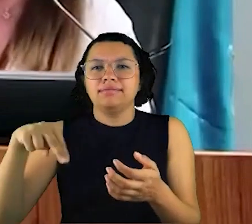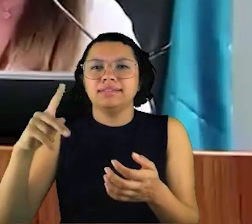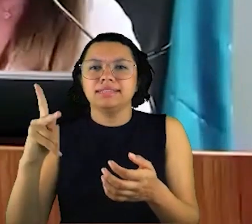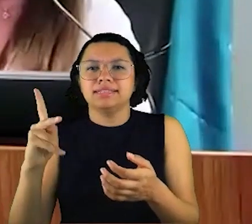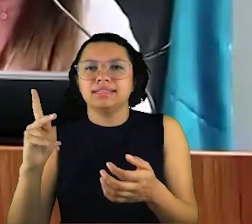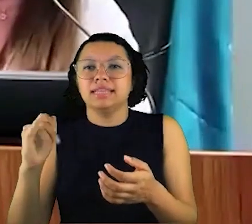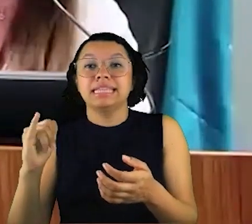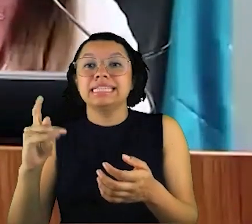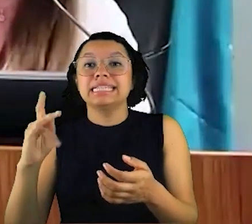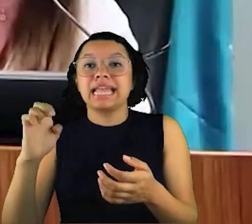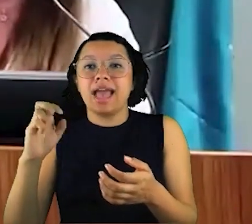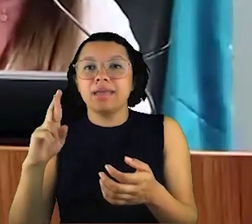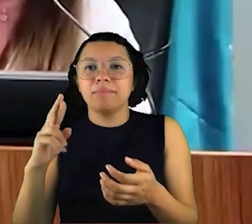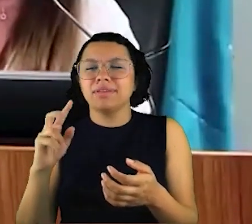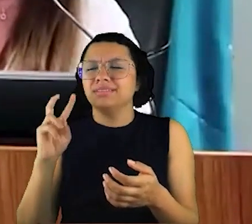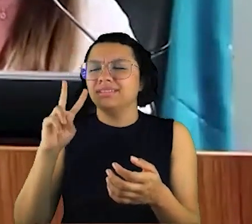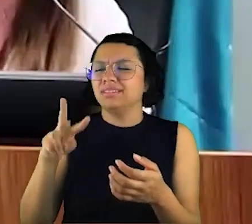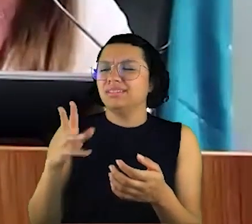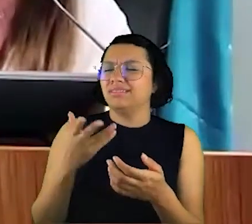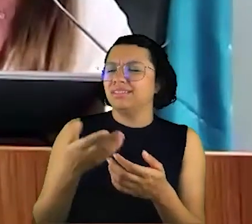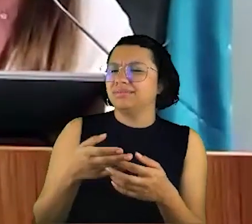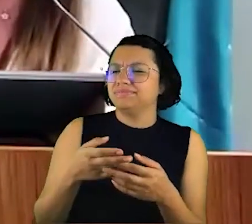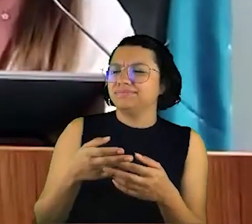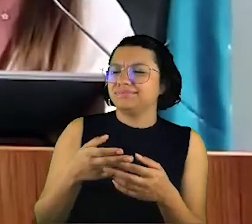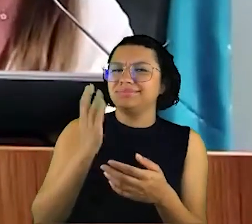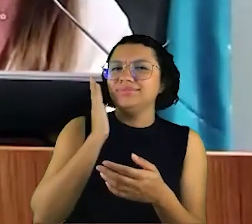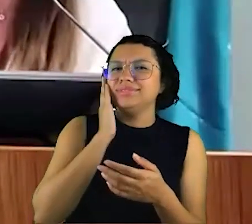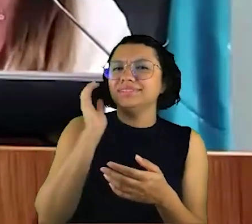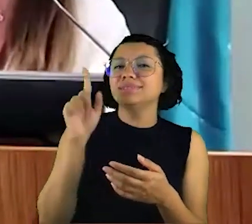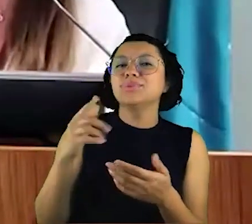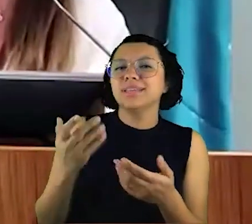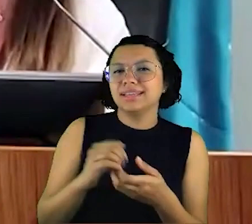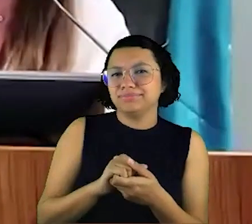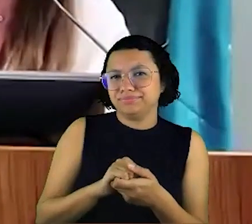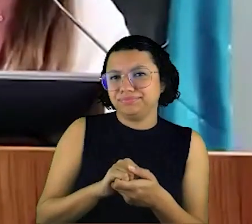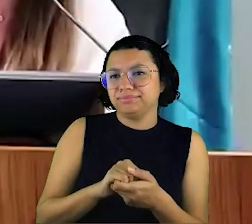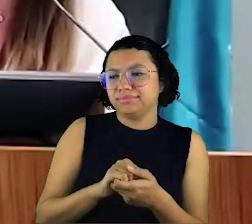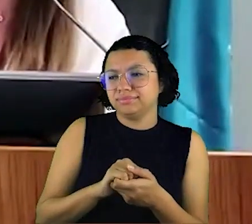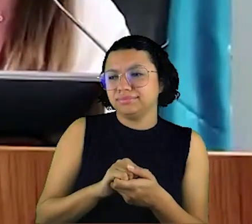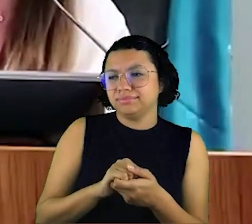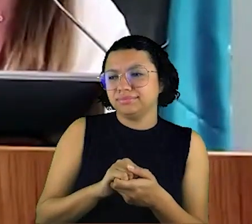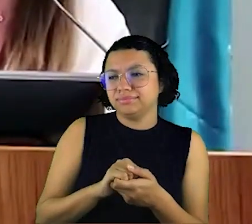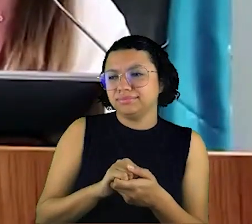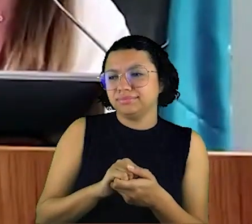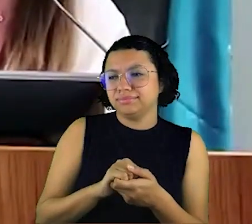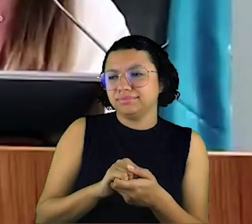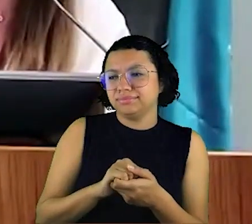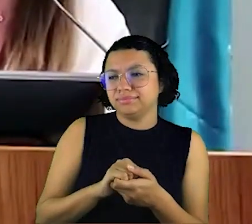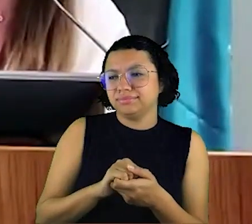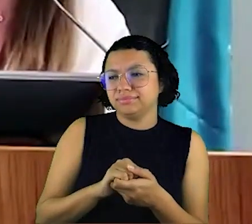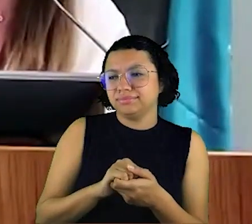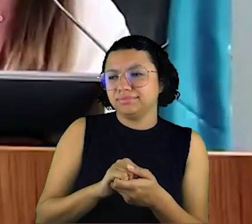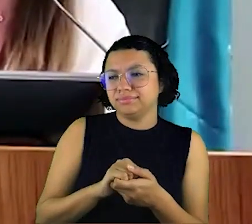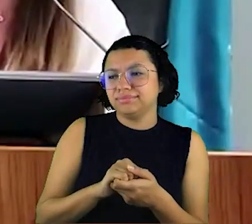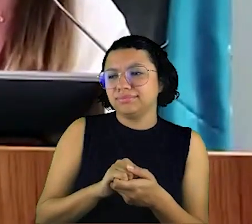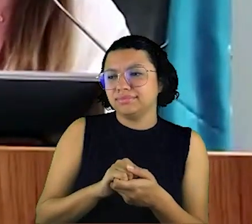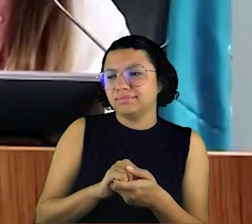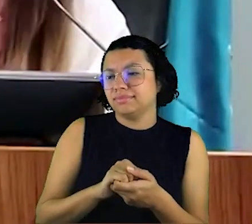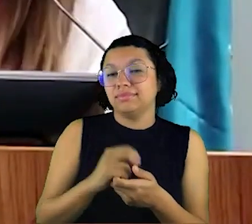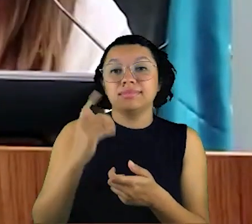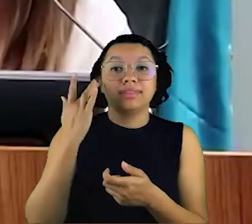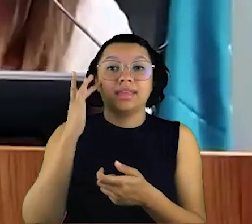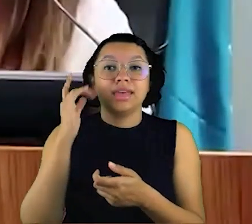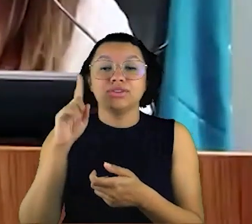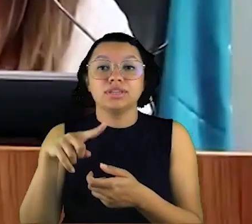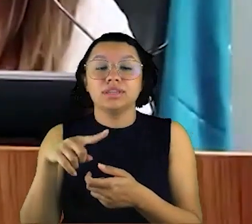quero sniper. Aí você olha para ele e fala: você sabe o que é o sniper? A desembargadora Renata Lutufo ri. Você